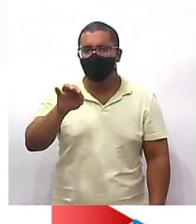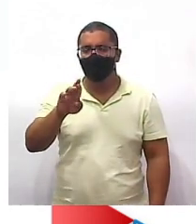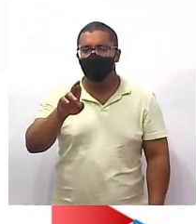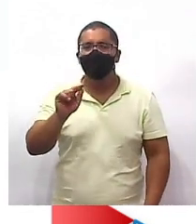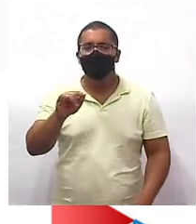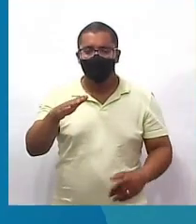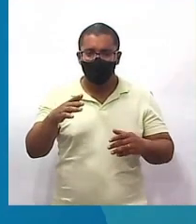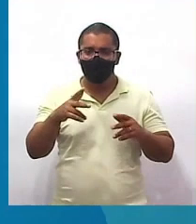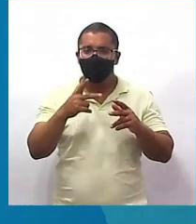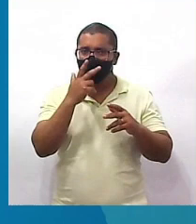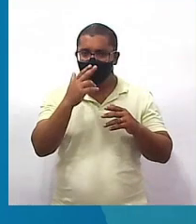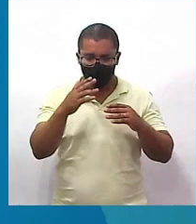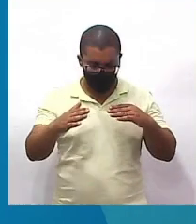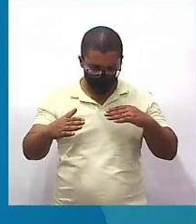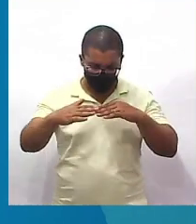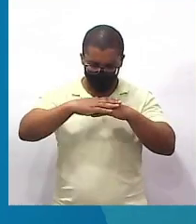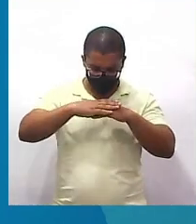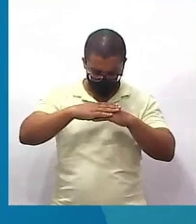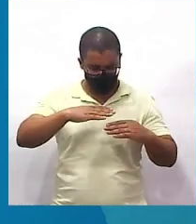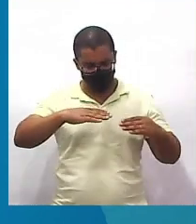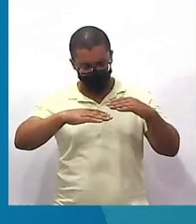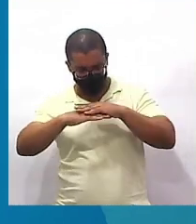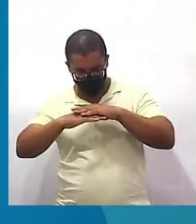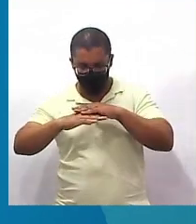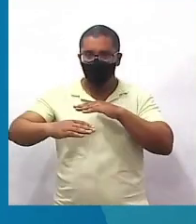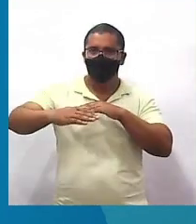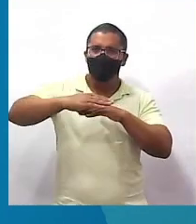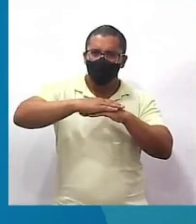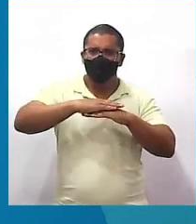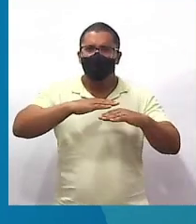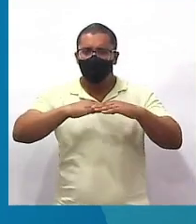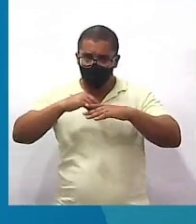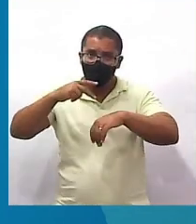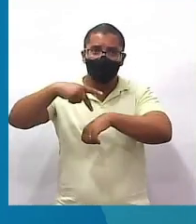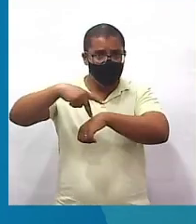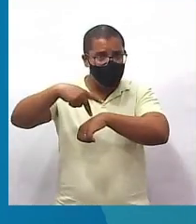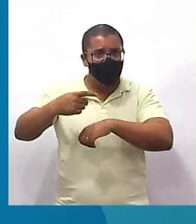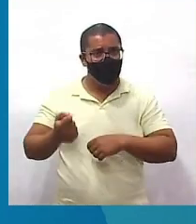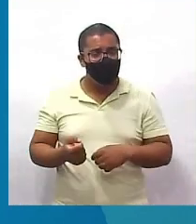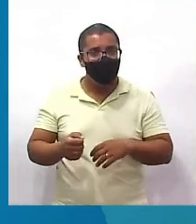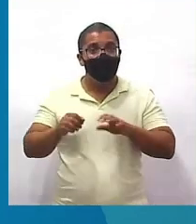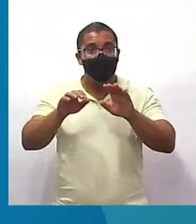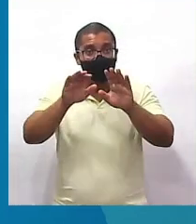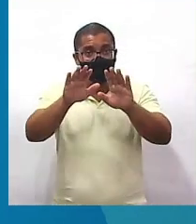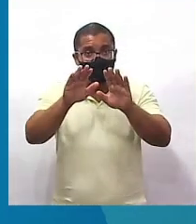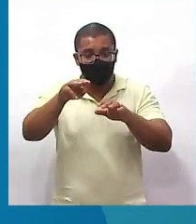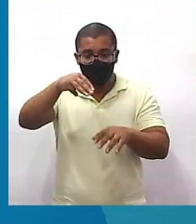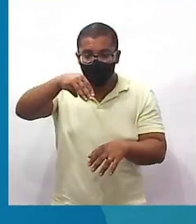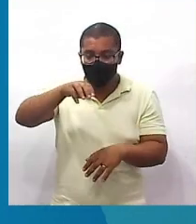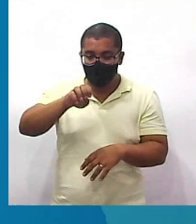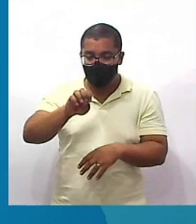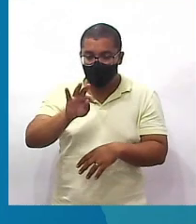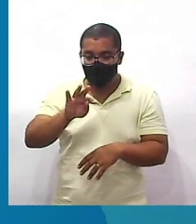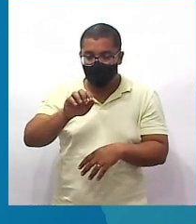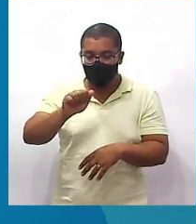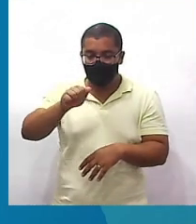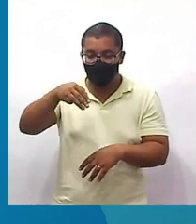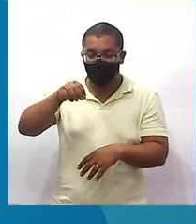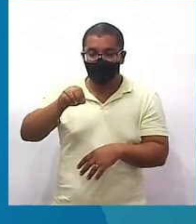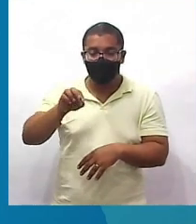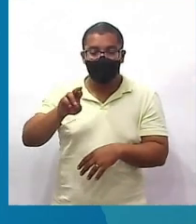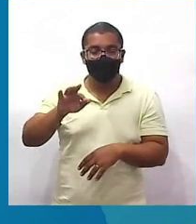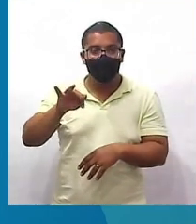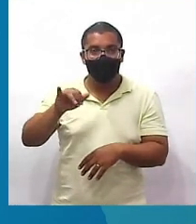estar uma sobreposta em cima da outra. Já a questão da metamórfica, a gente tem